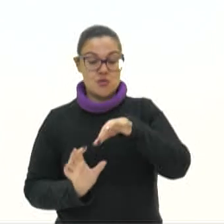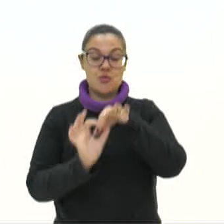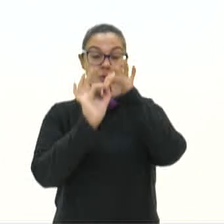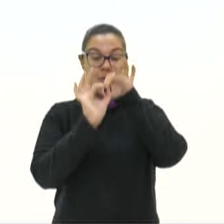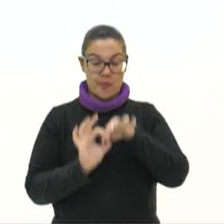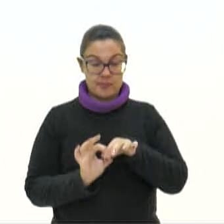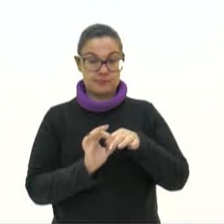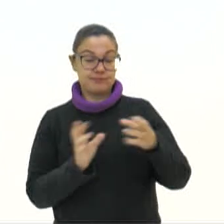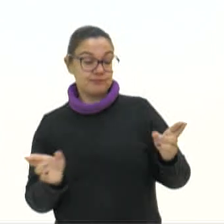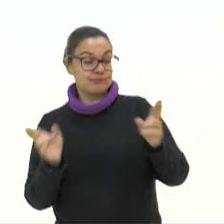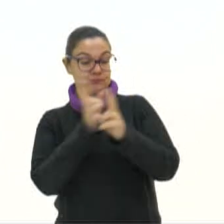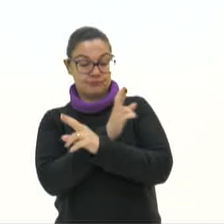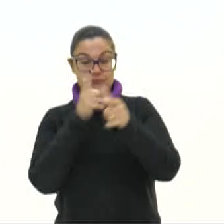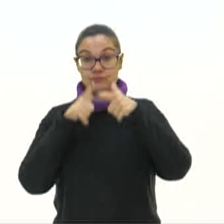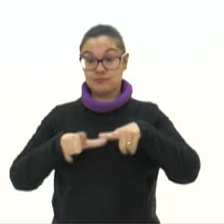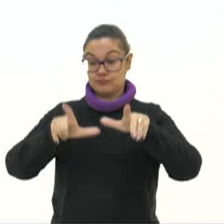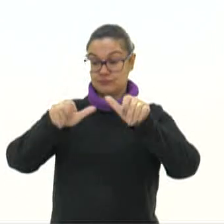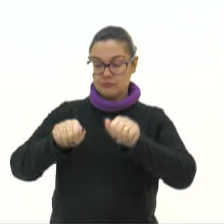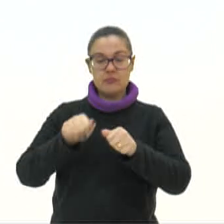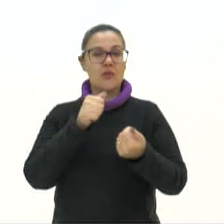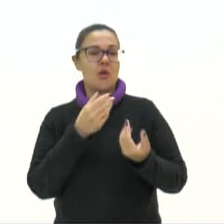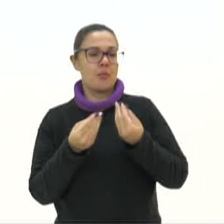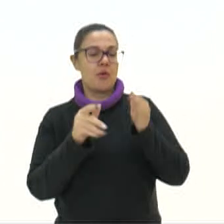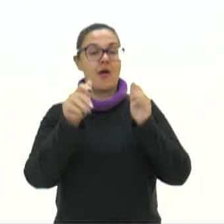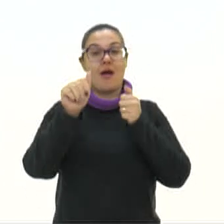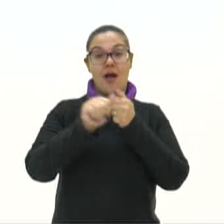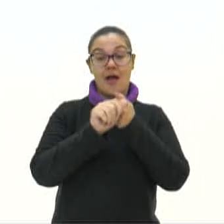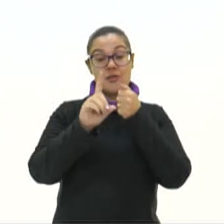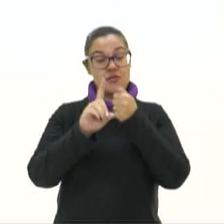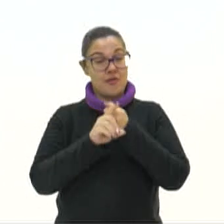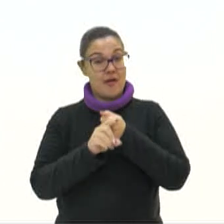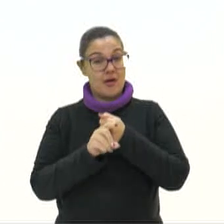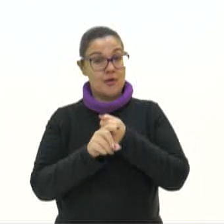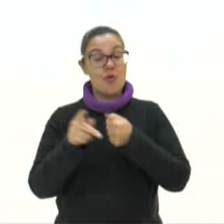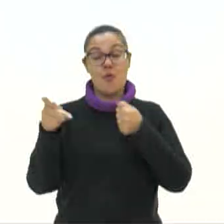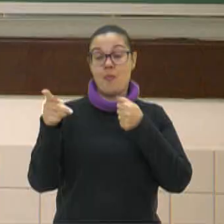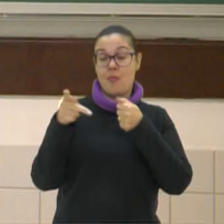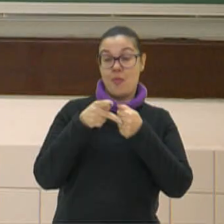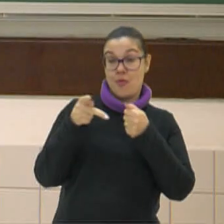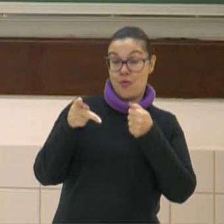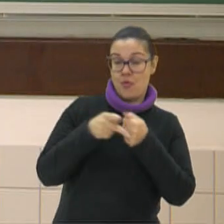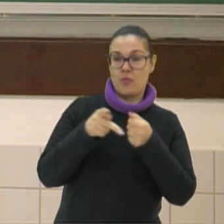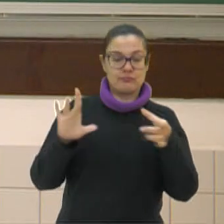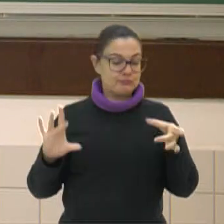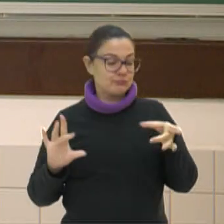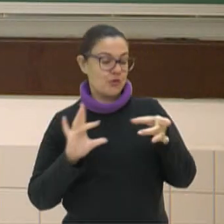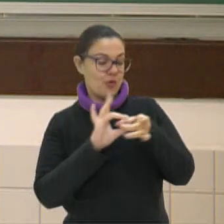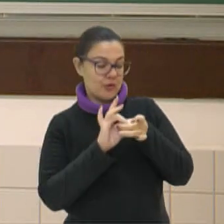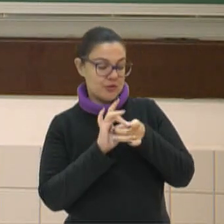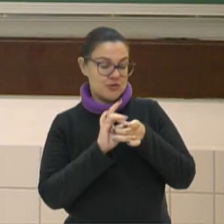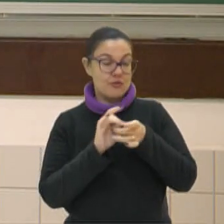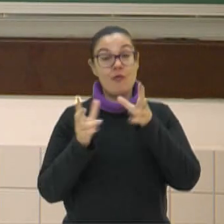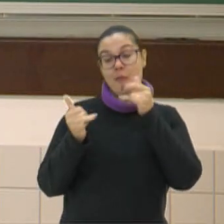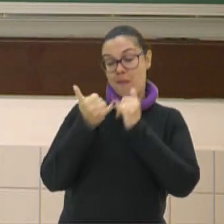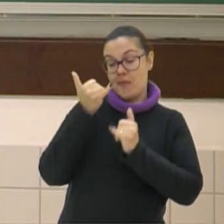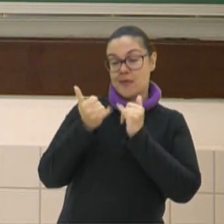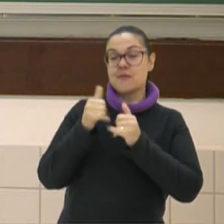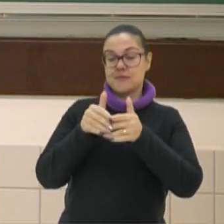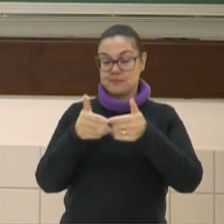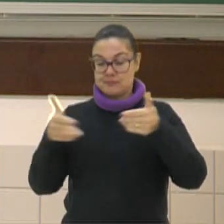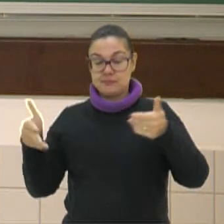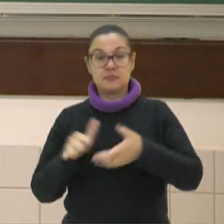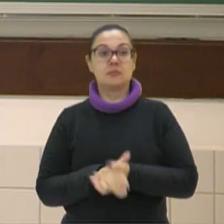compreendida pelas relações linguísticas, como os advérbios, pronomes, o emprego de conectivos, sinônimos, dentre